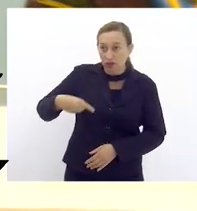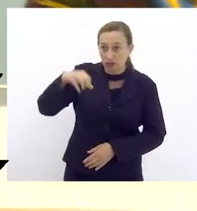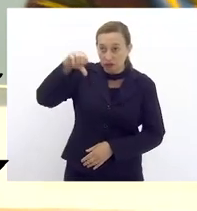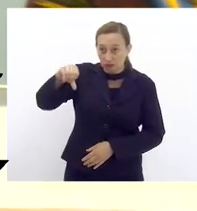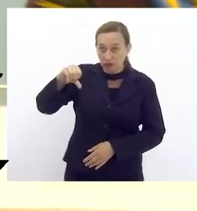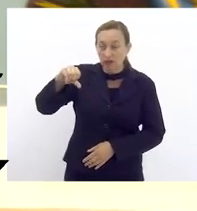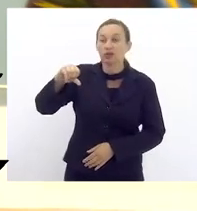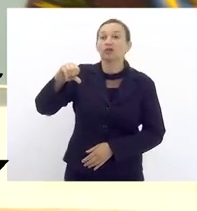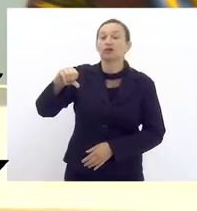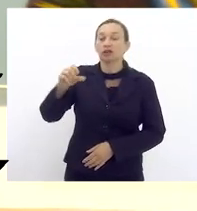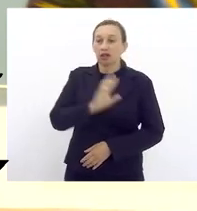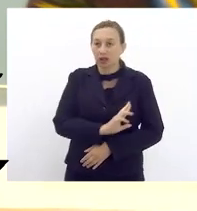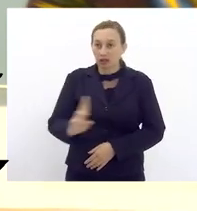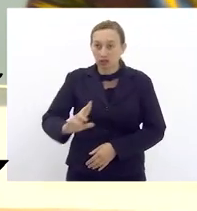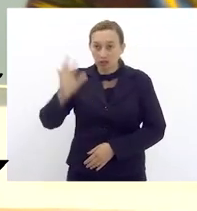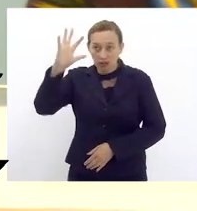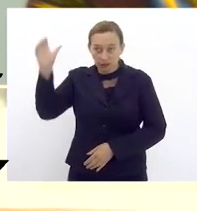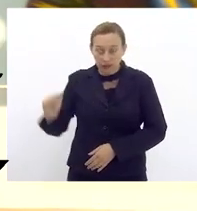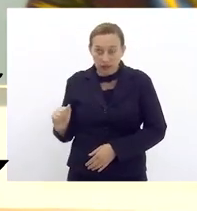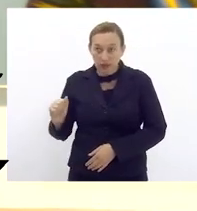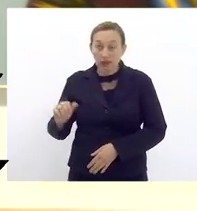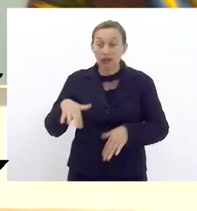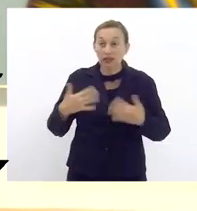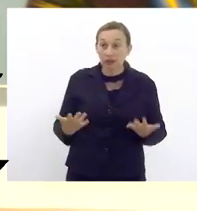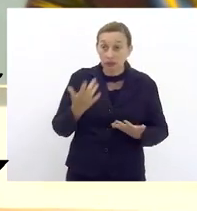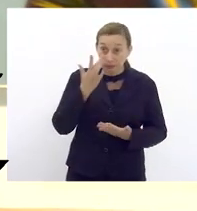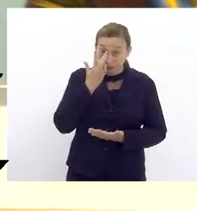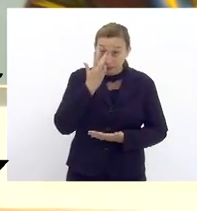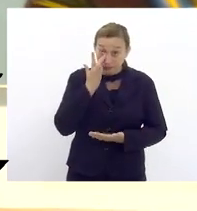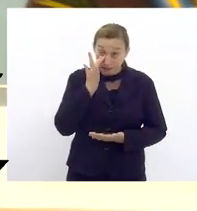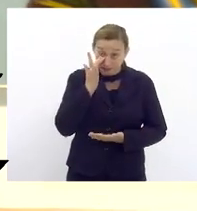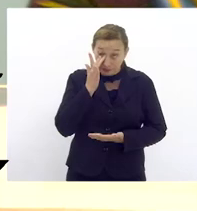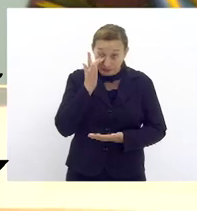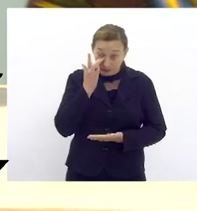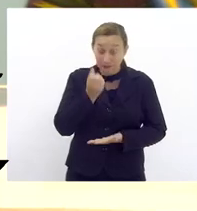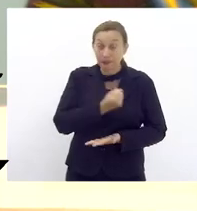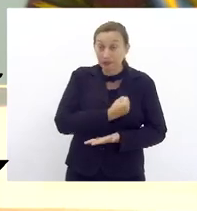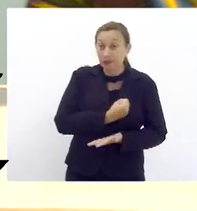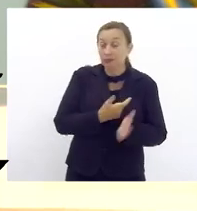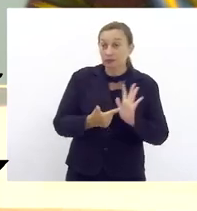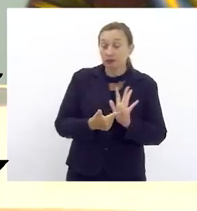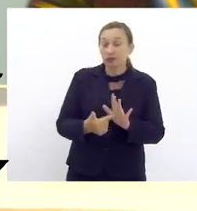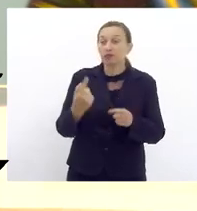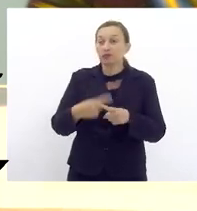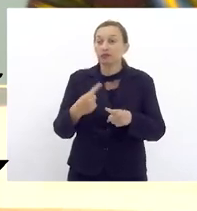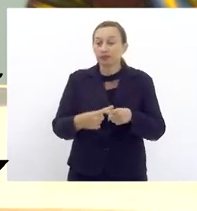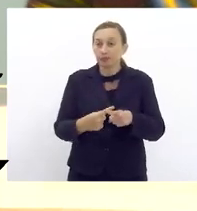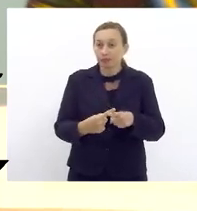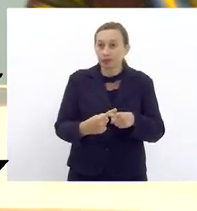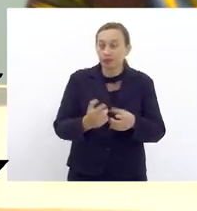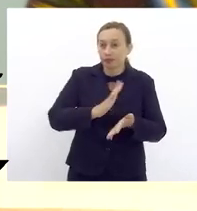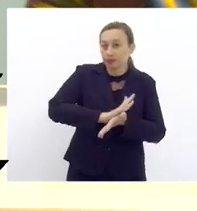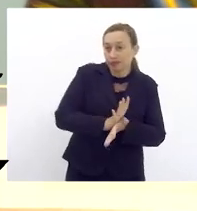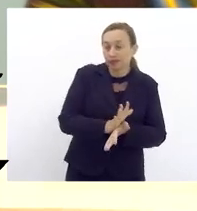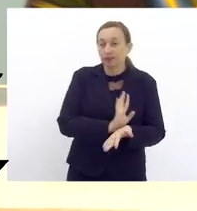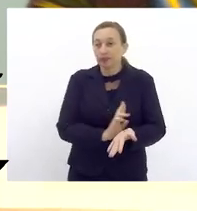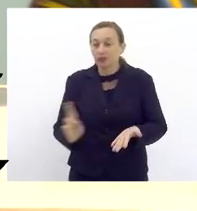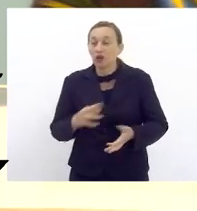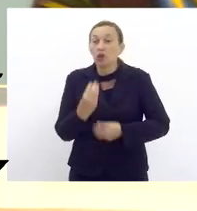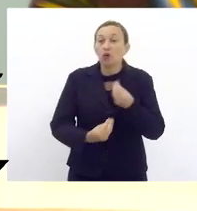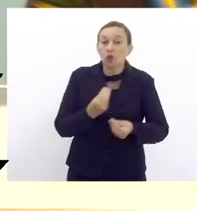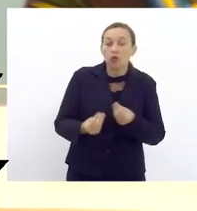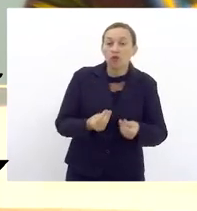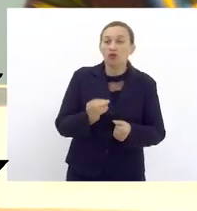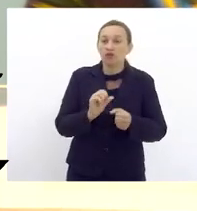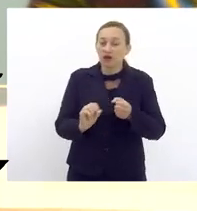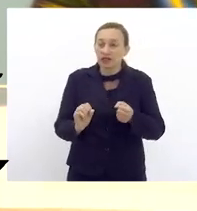de religiões matriz africana Então os números Já diz o porque o racismo religioso né e como que a gente precisa fazer como